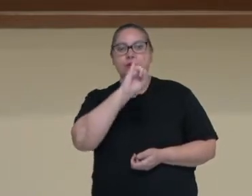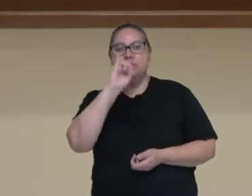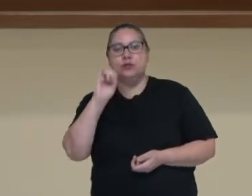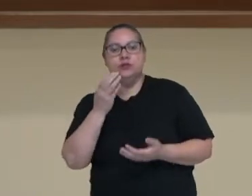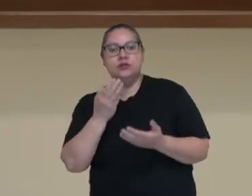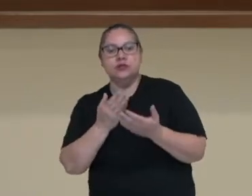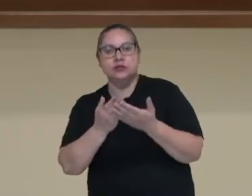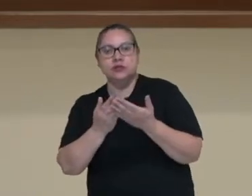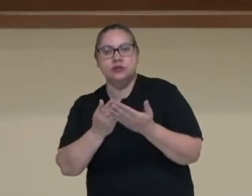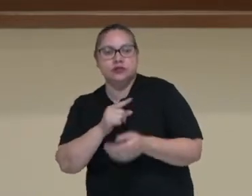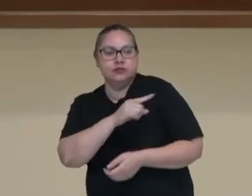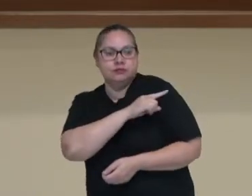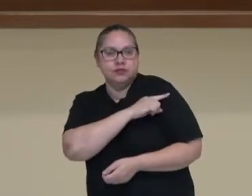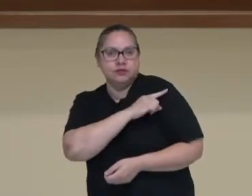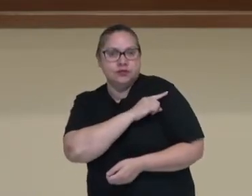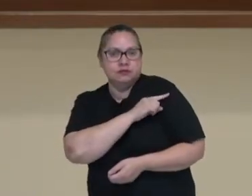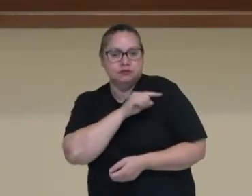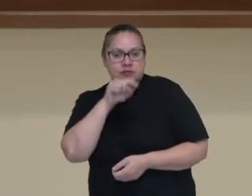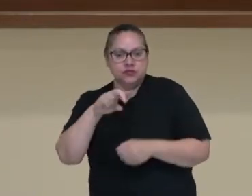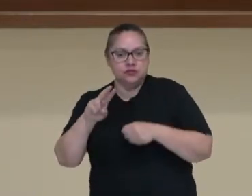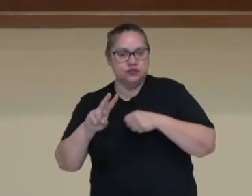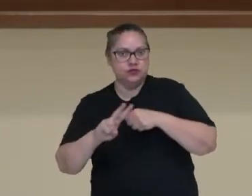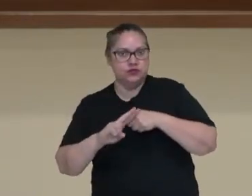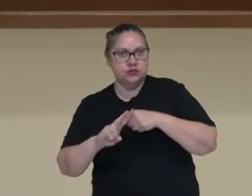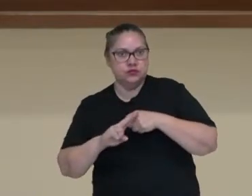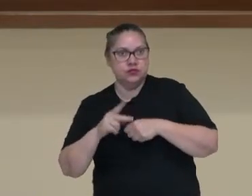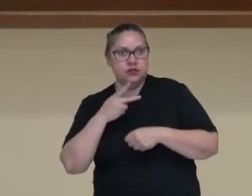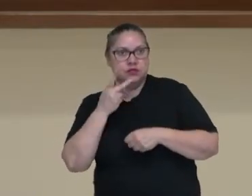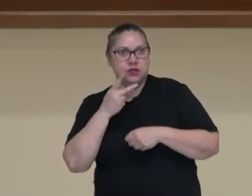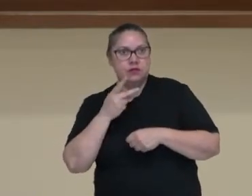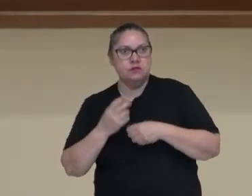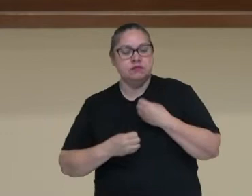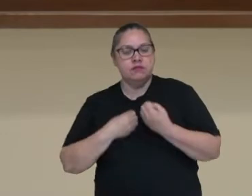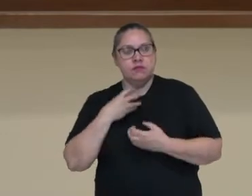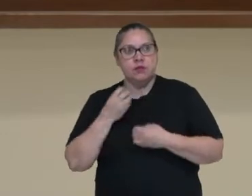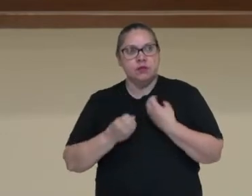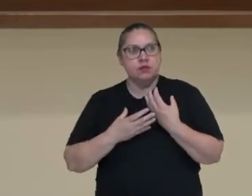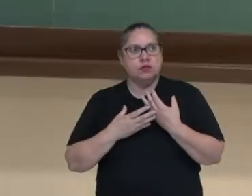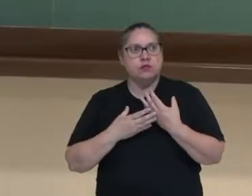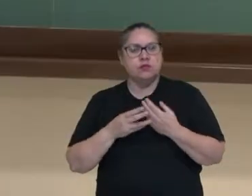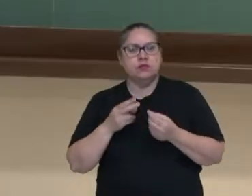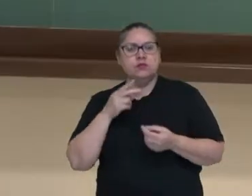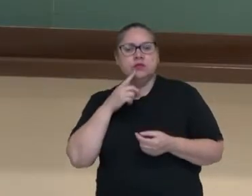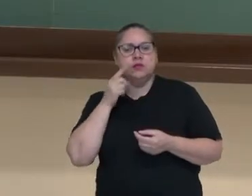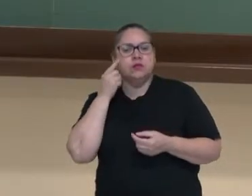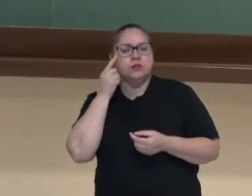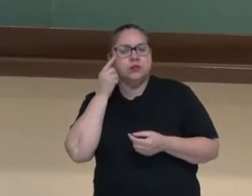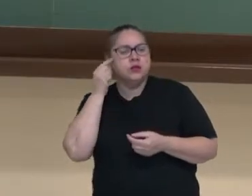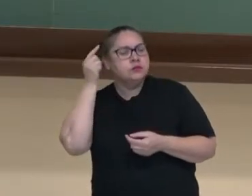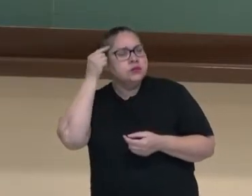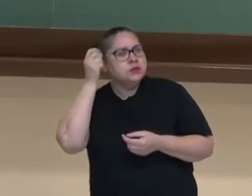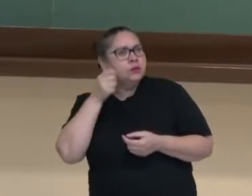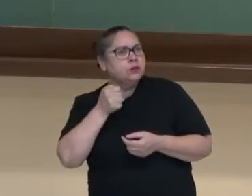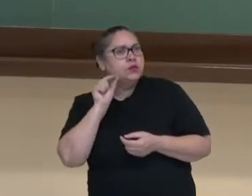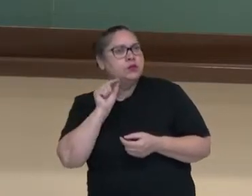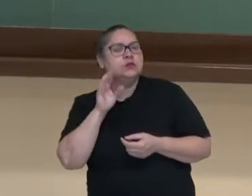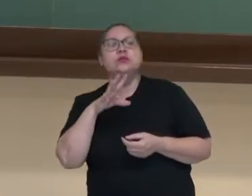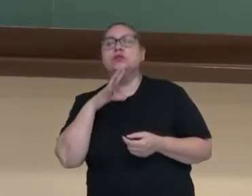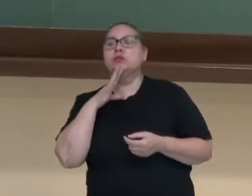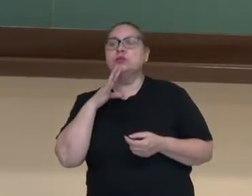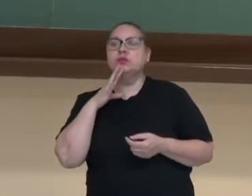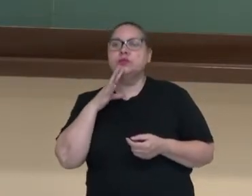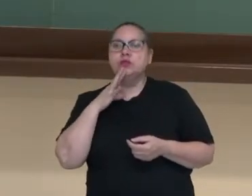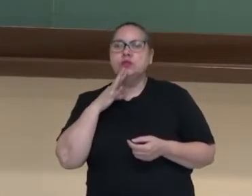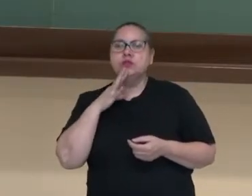Olá, estudantes da primeira série! Nesse vídeo vamos falar sobre poemas. Vamos refletir um pouquinho. Você conhece